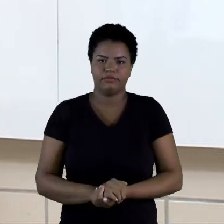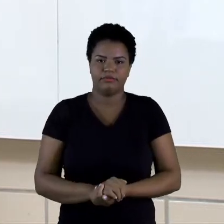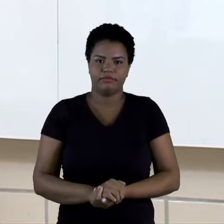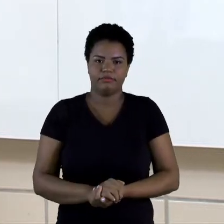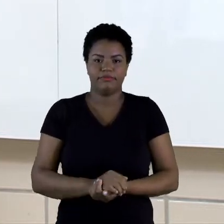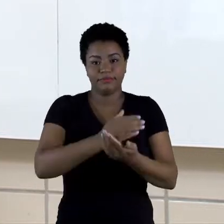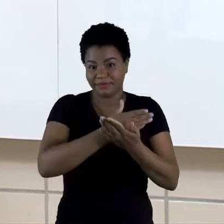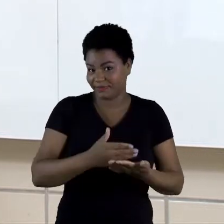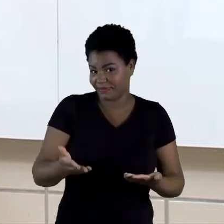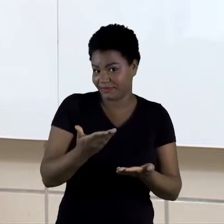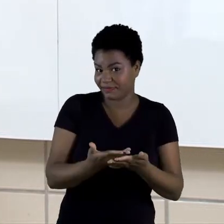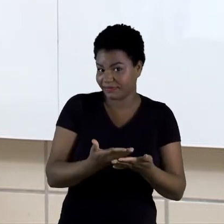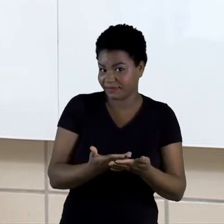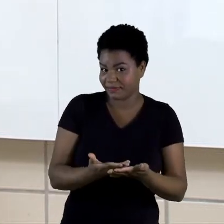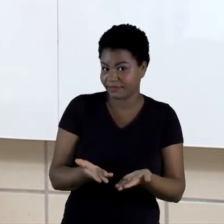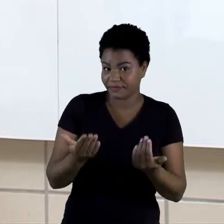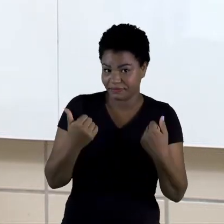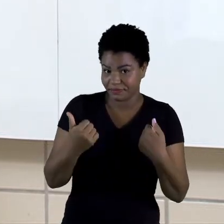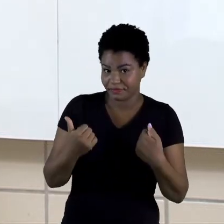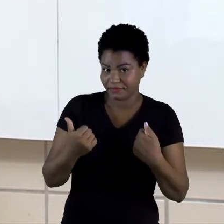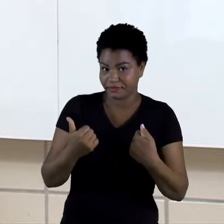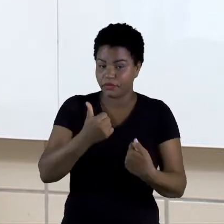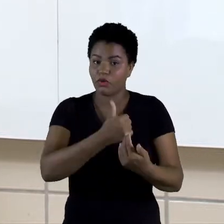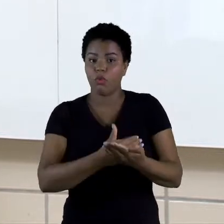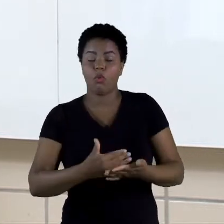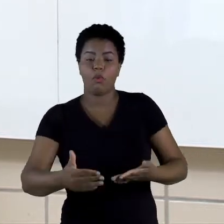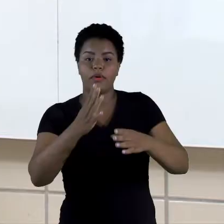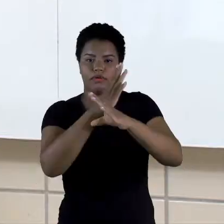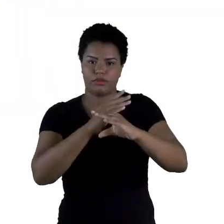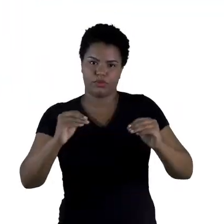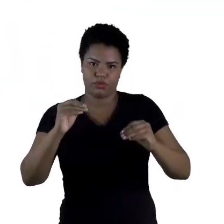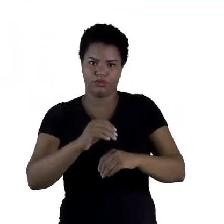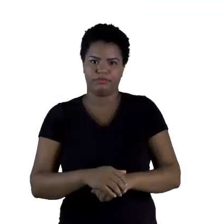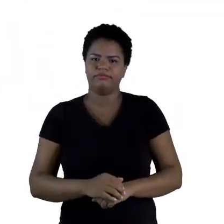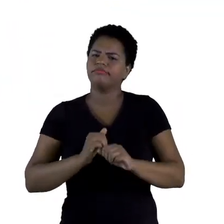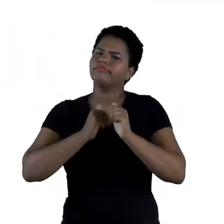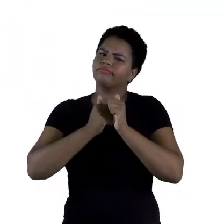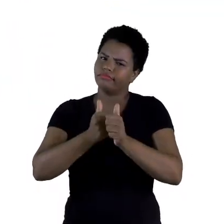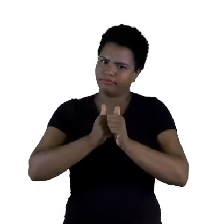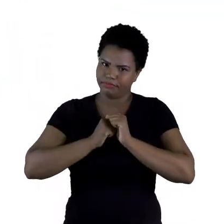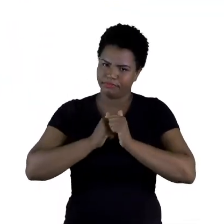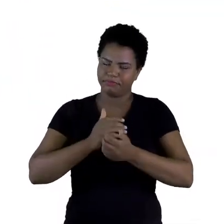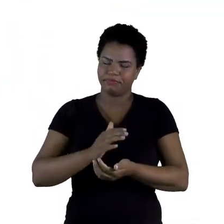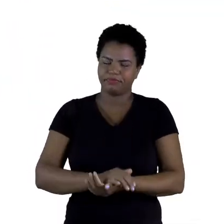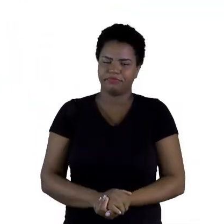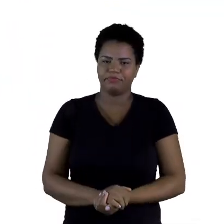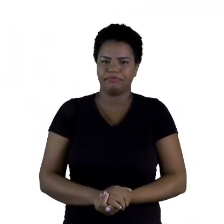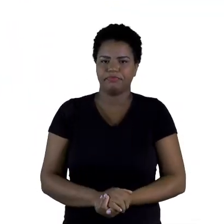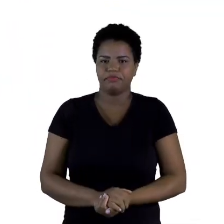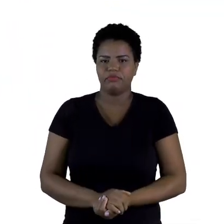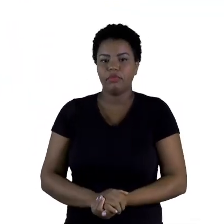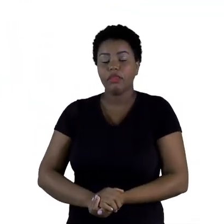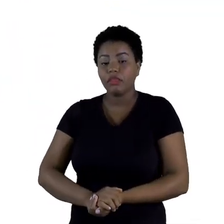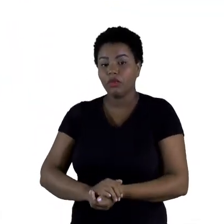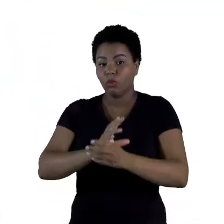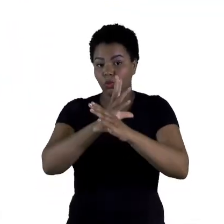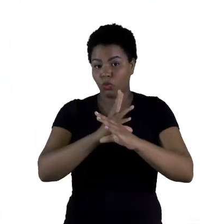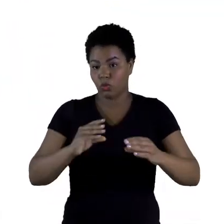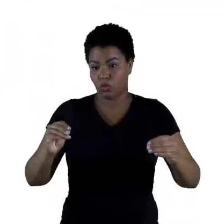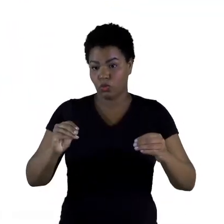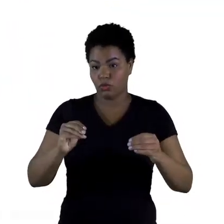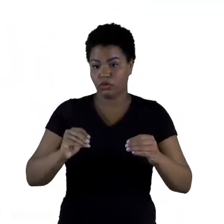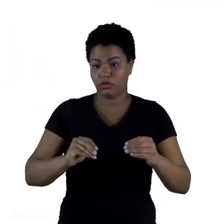iniciar então a nossa aula? Começando pelas conjunções. Acompanhe comigo. As conjunções e